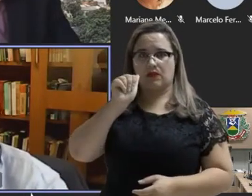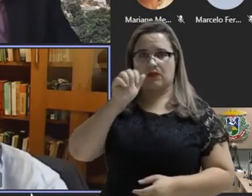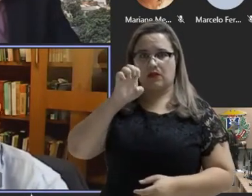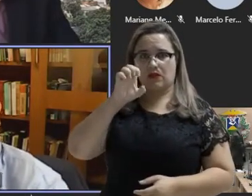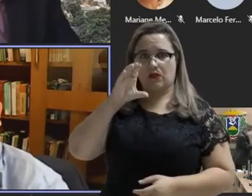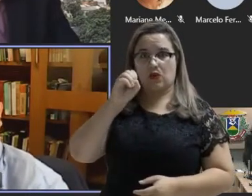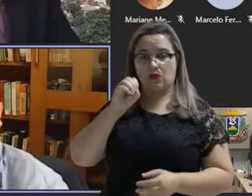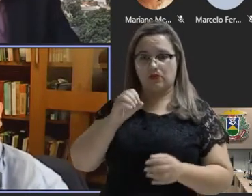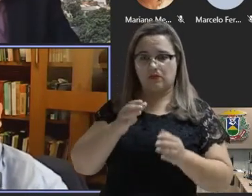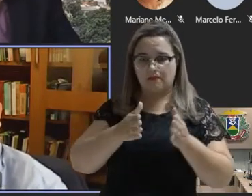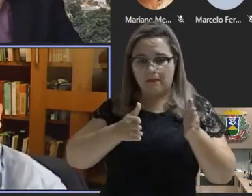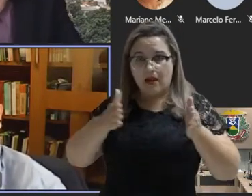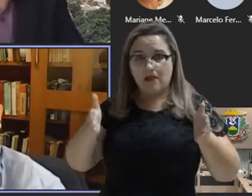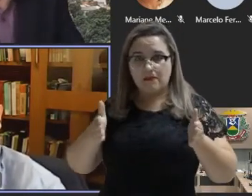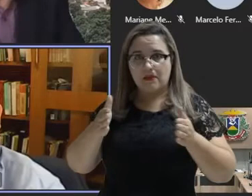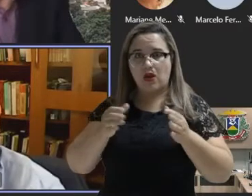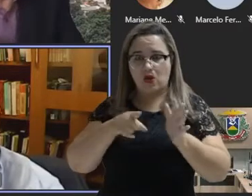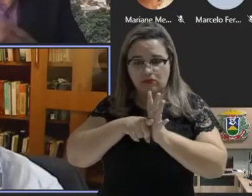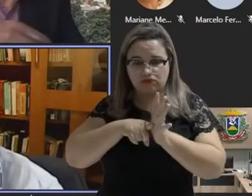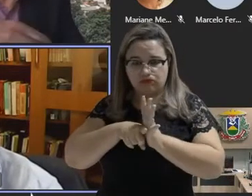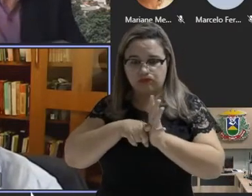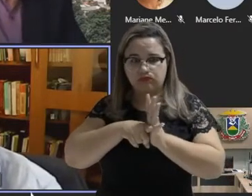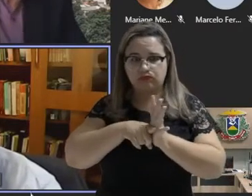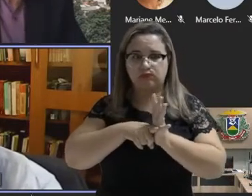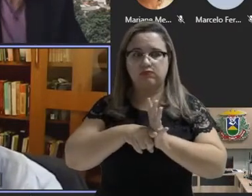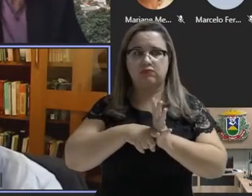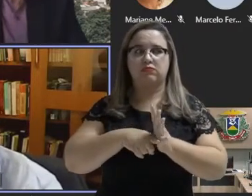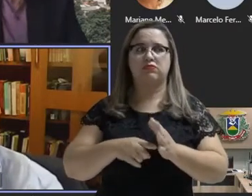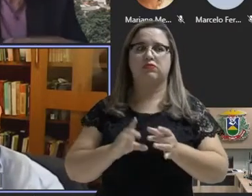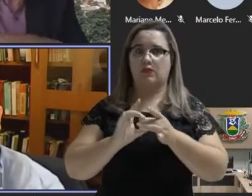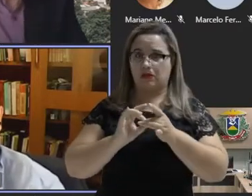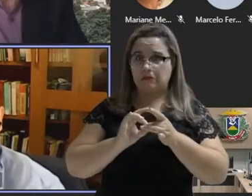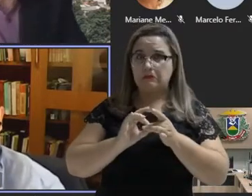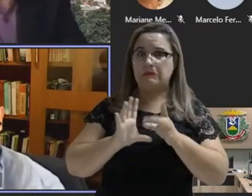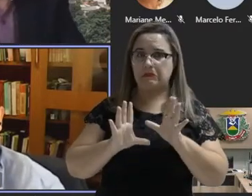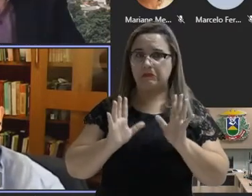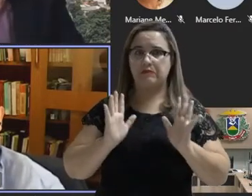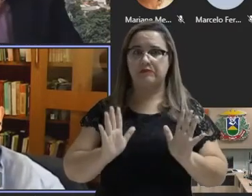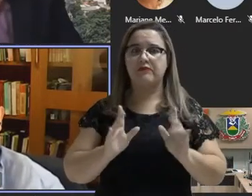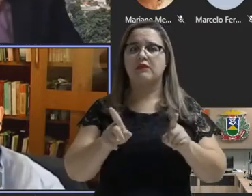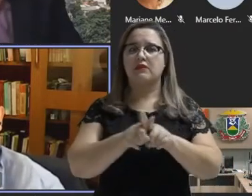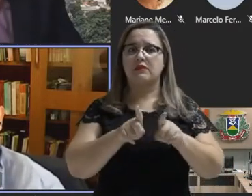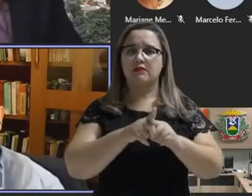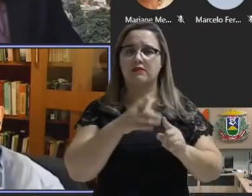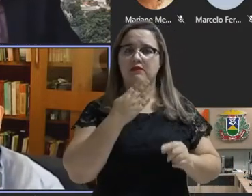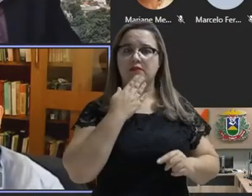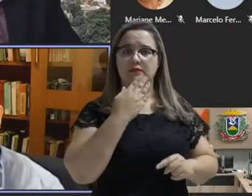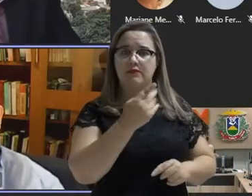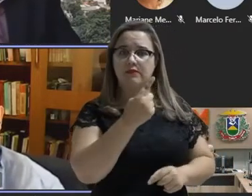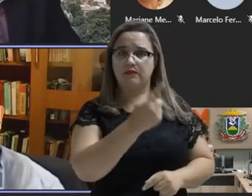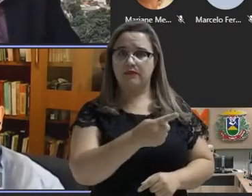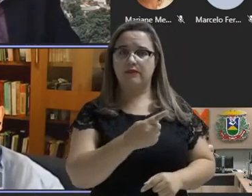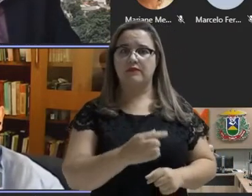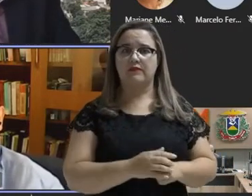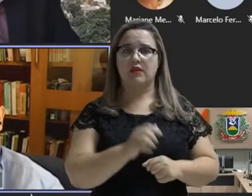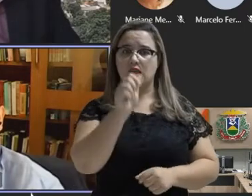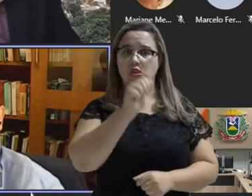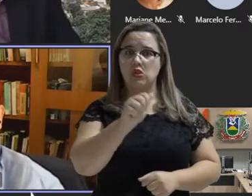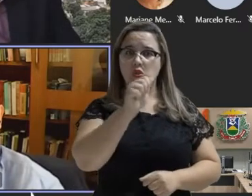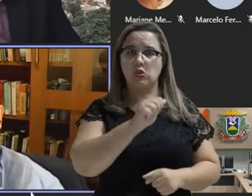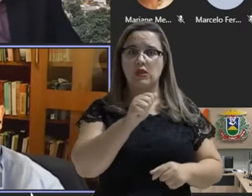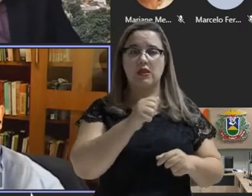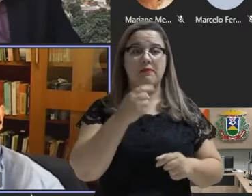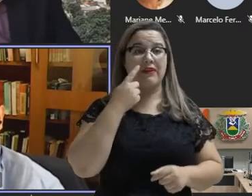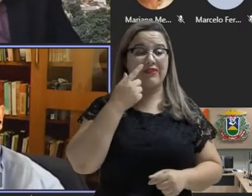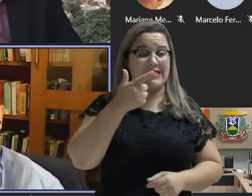prazo maior para investigação, eu manifestei favoravelmente. Eu pediria até para a nossa assessoria aí, né, para ver